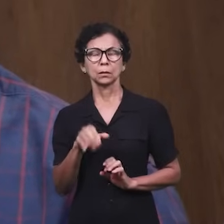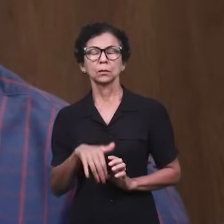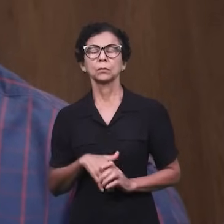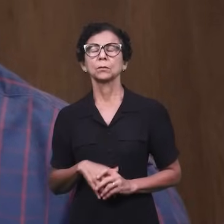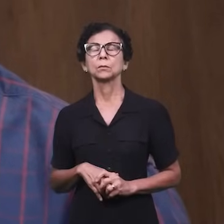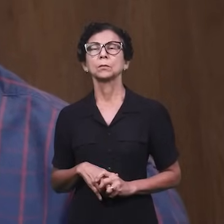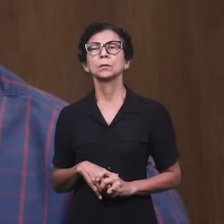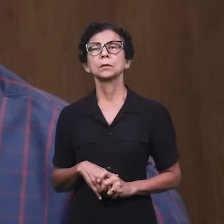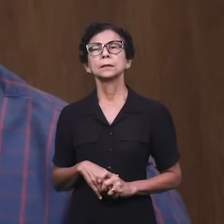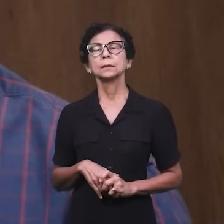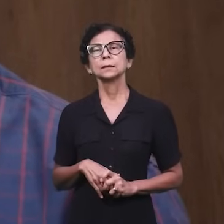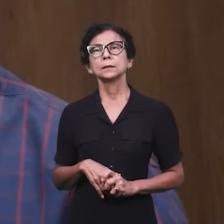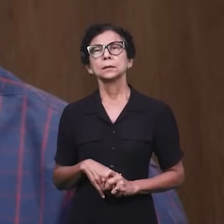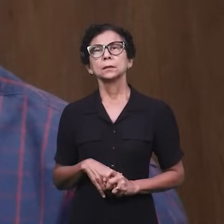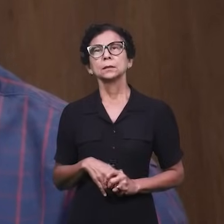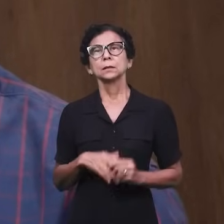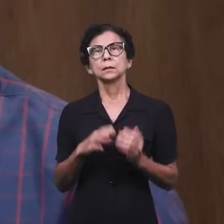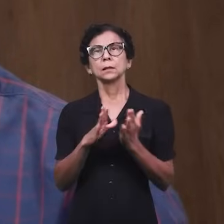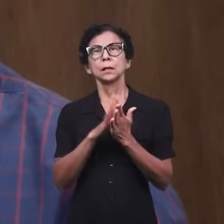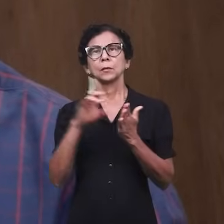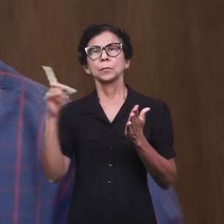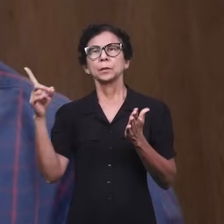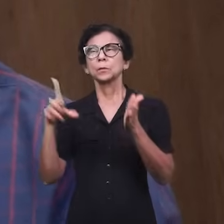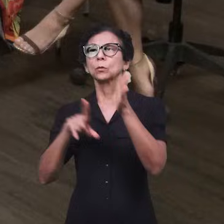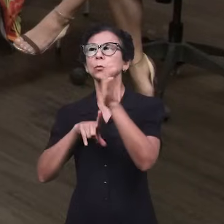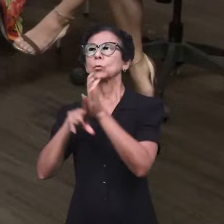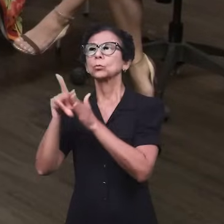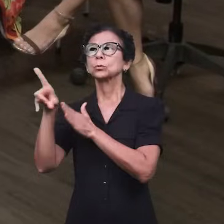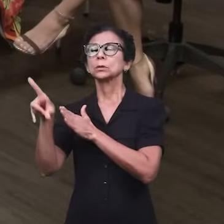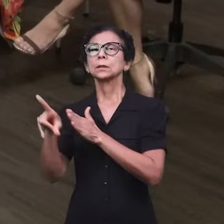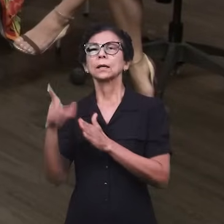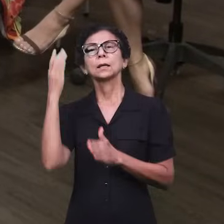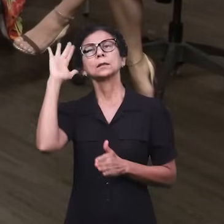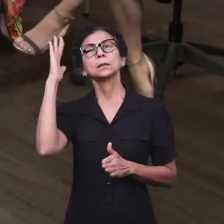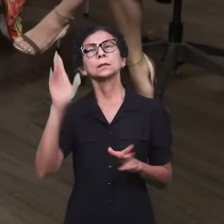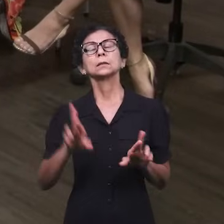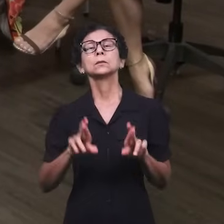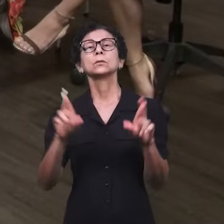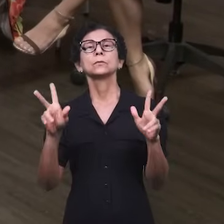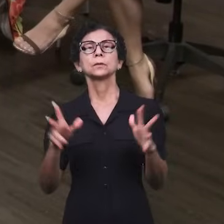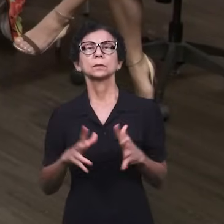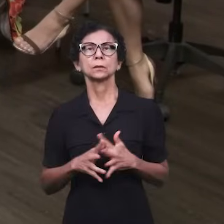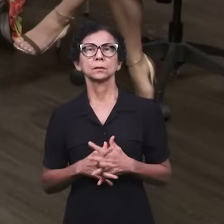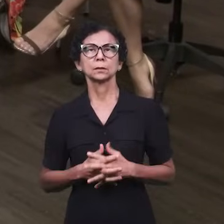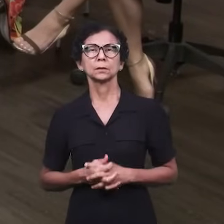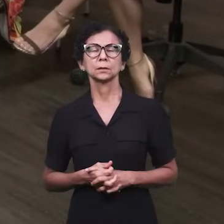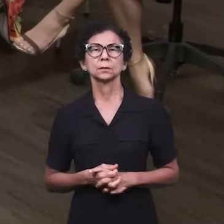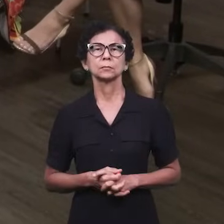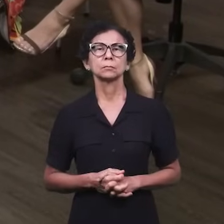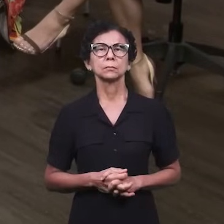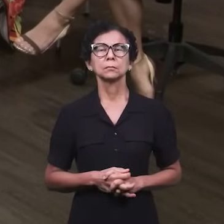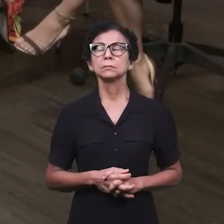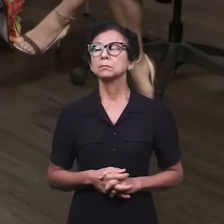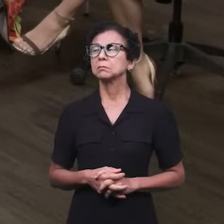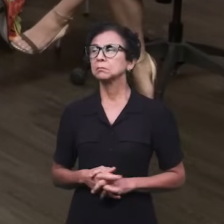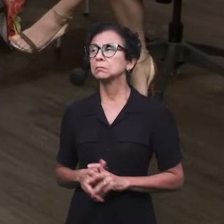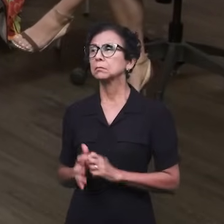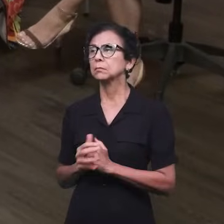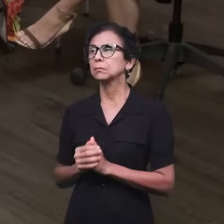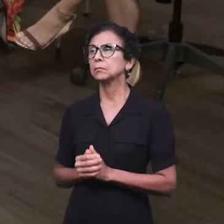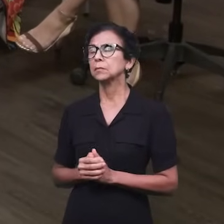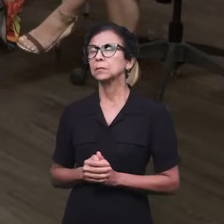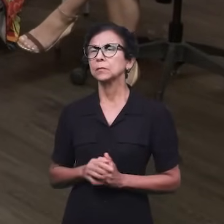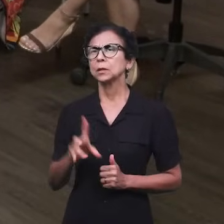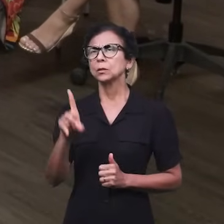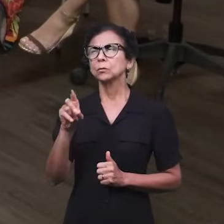é a diferença entre ler a palavra e consultar a palavra amém uma vez alguém me falou que não precisava